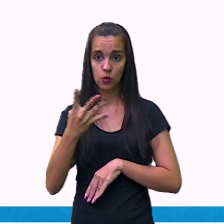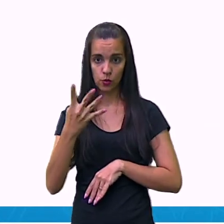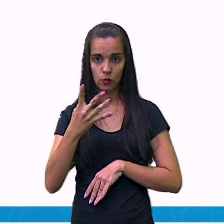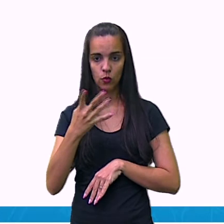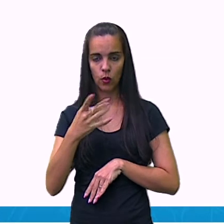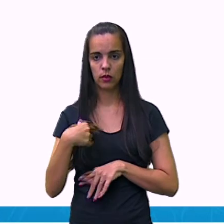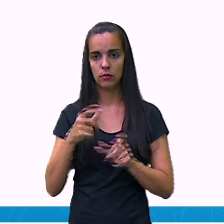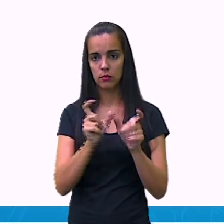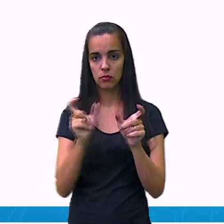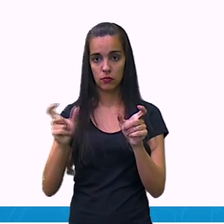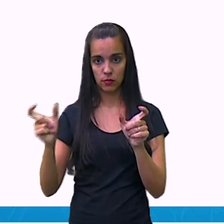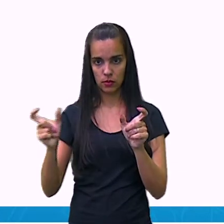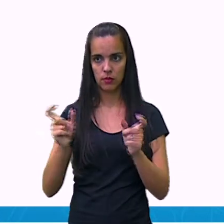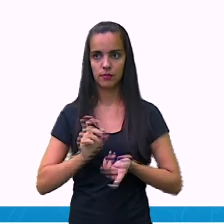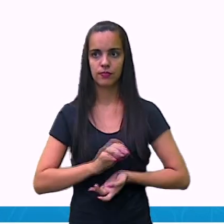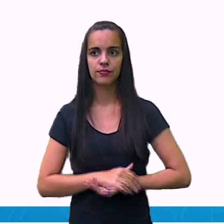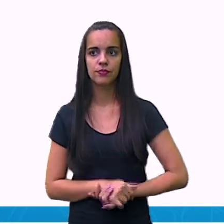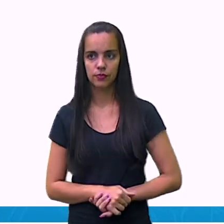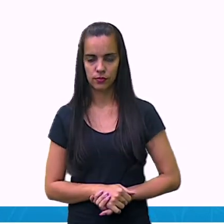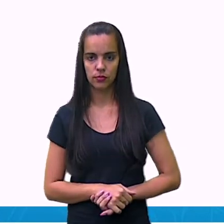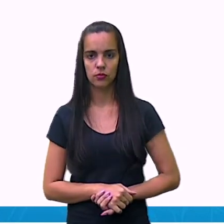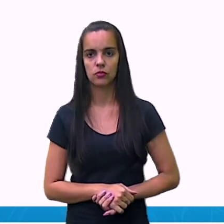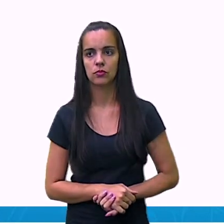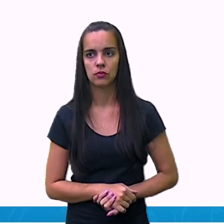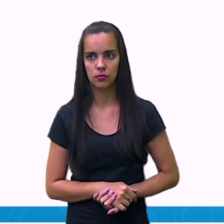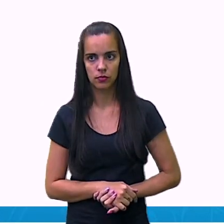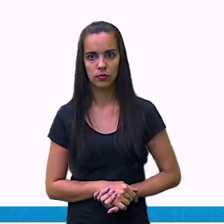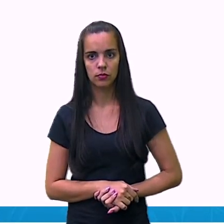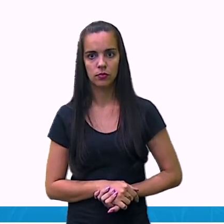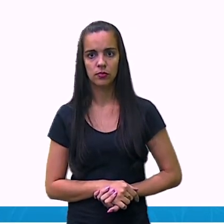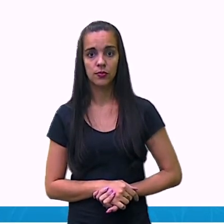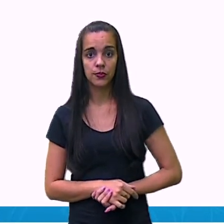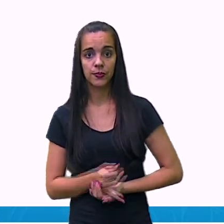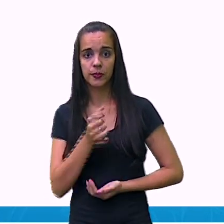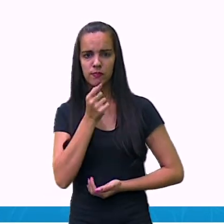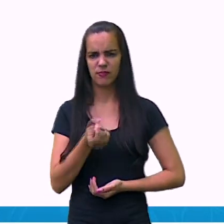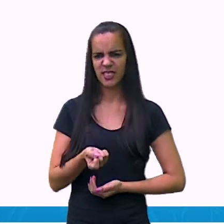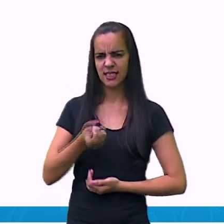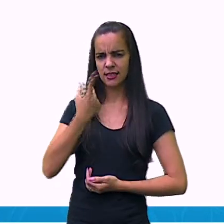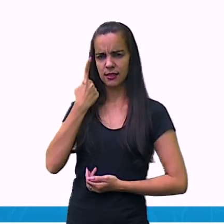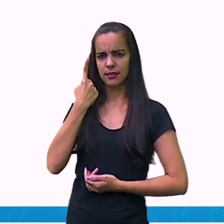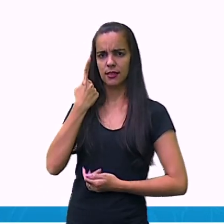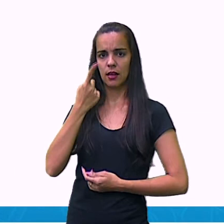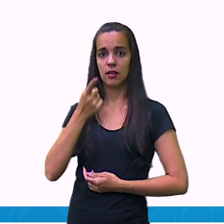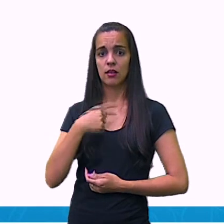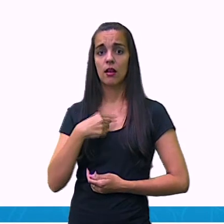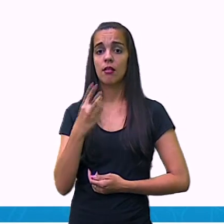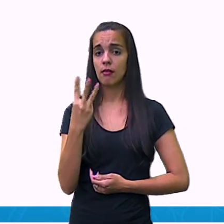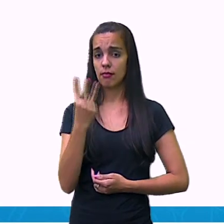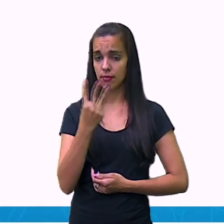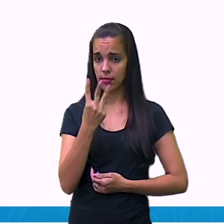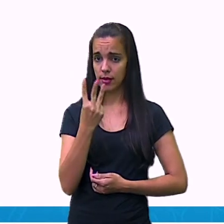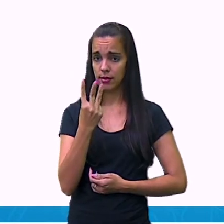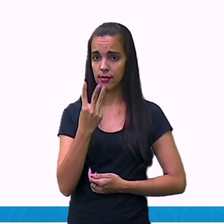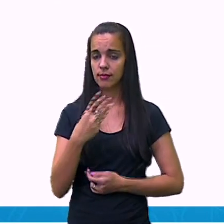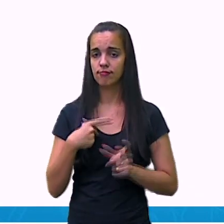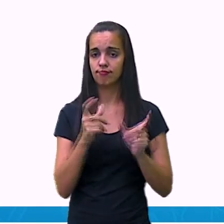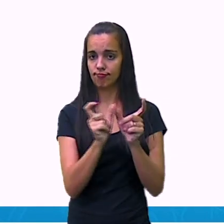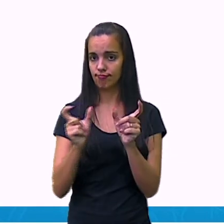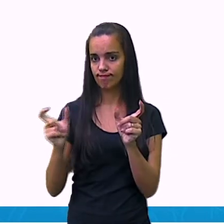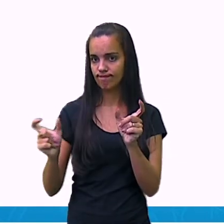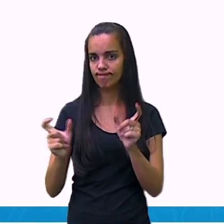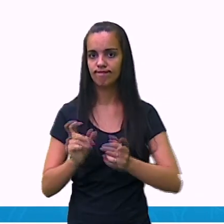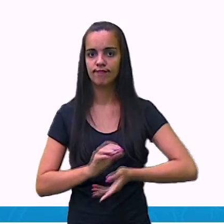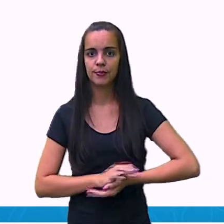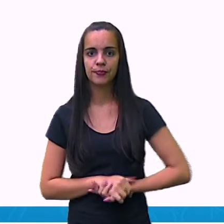com 4 ou mais sílabas. Estranho, também trissílaba,